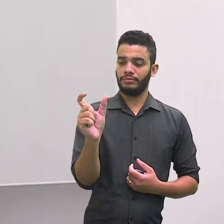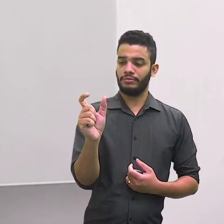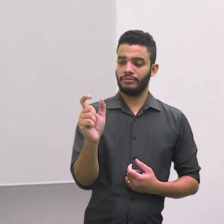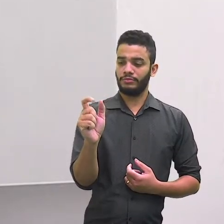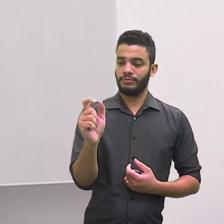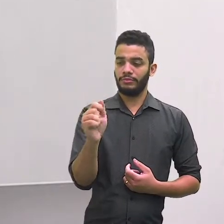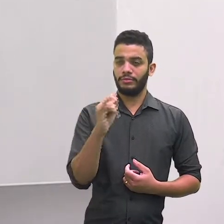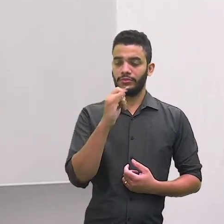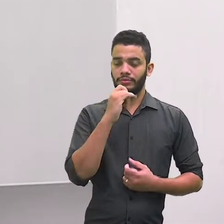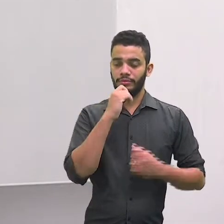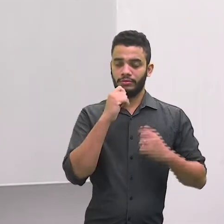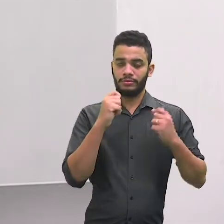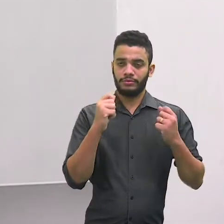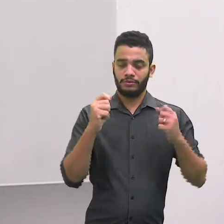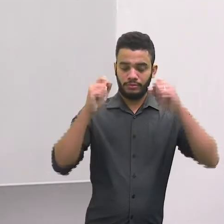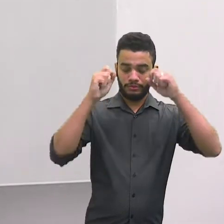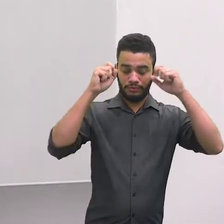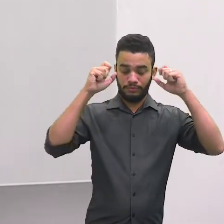Esbugalhados.